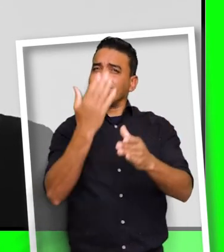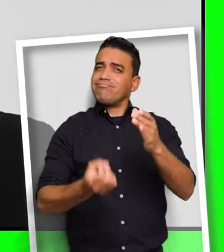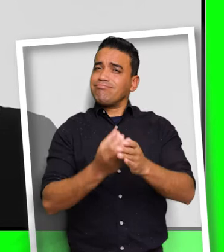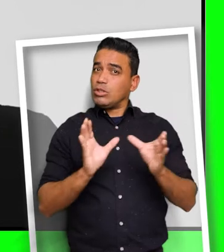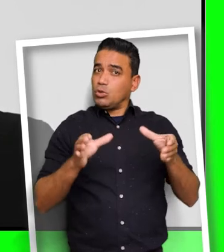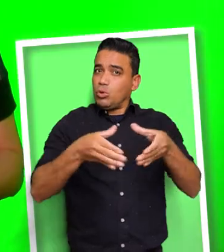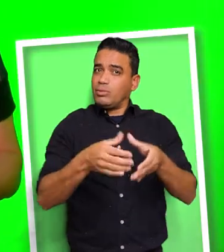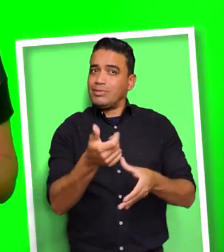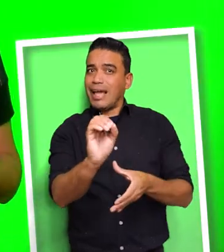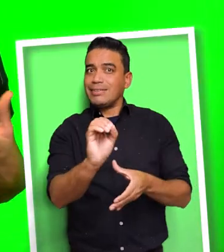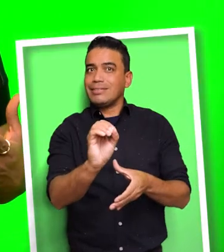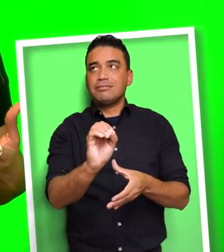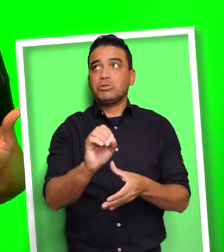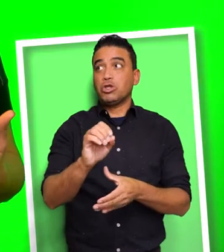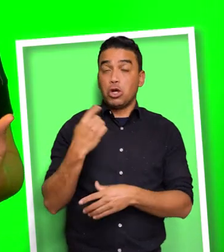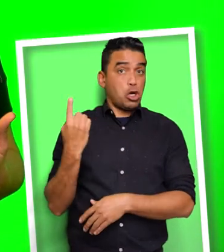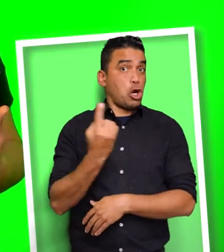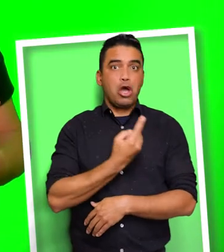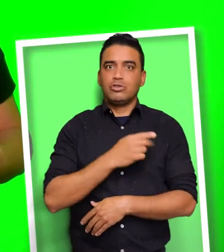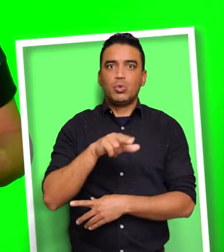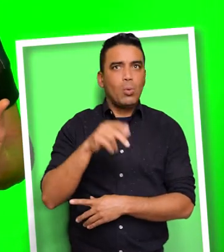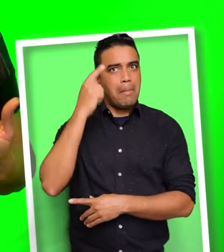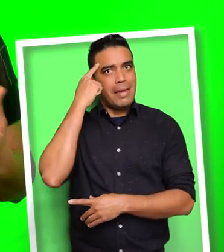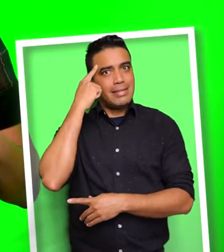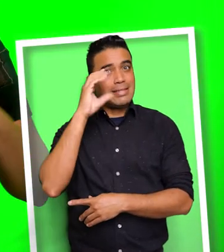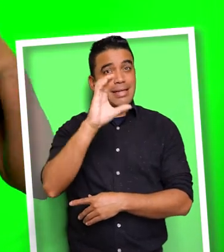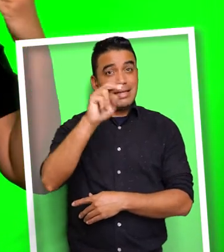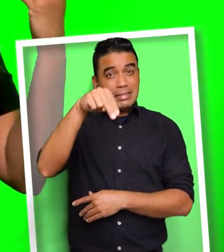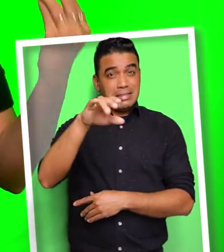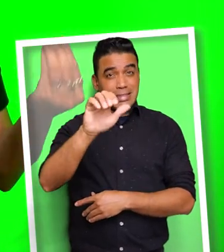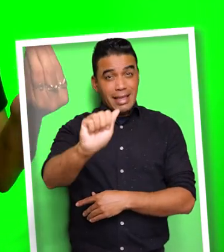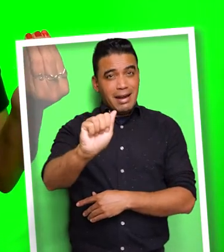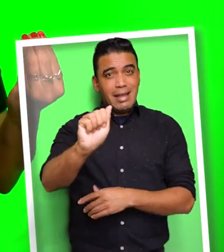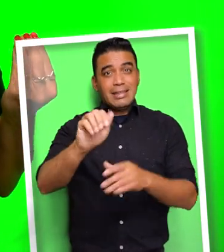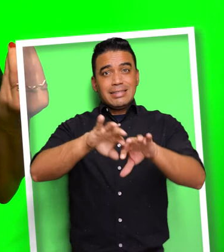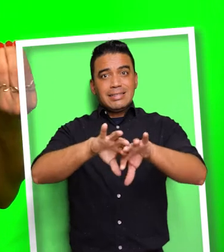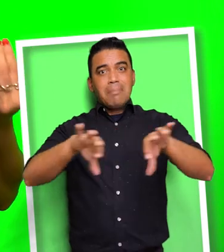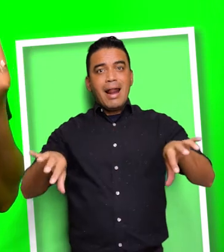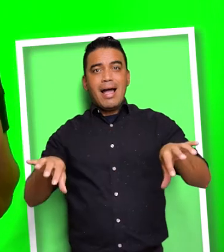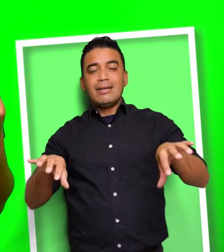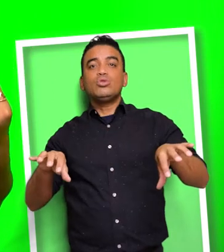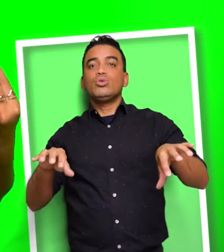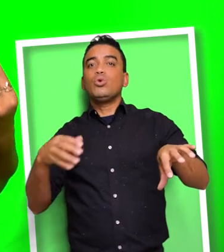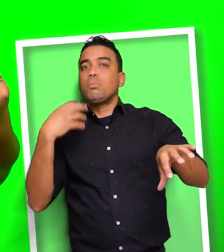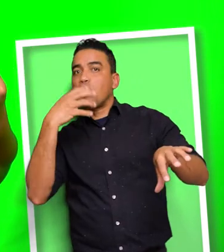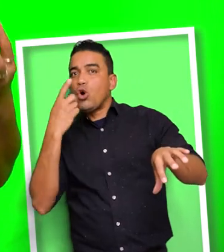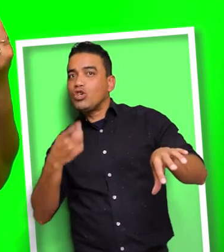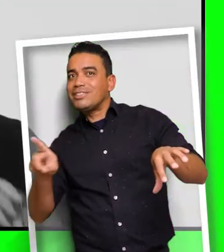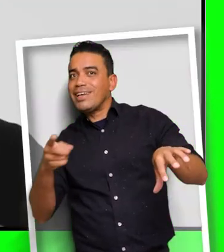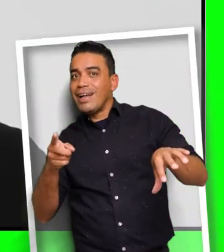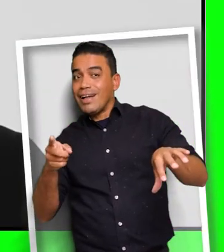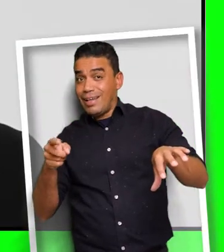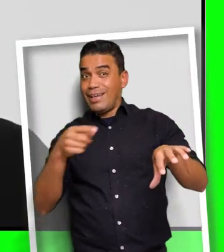10. Nós nunca pensamos que uma cena ela está separada da música e que a música ou